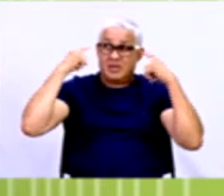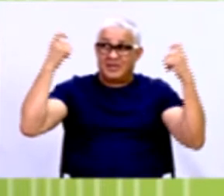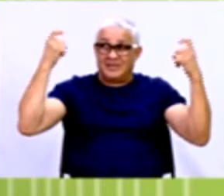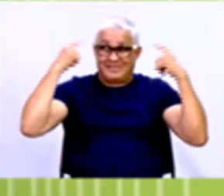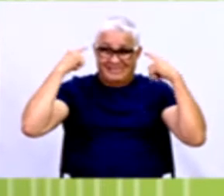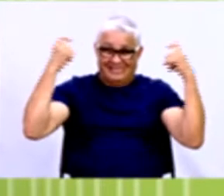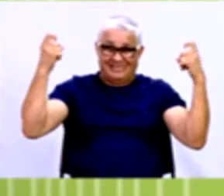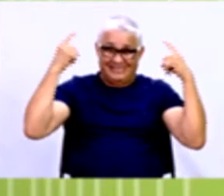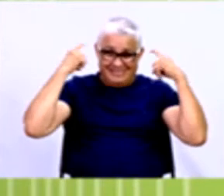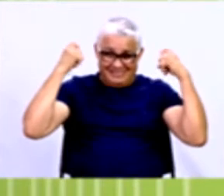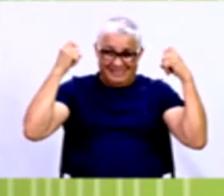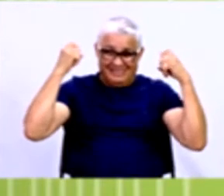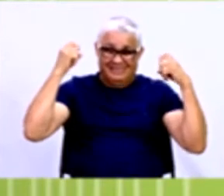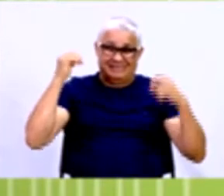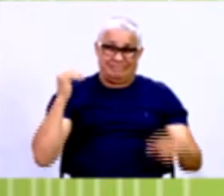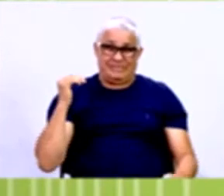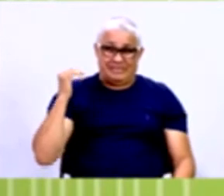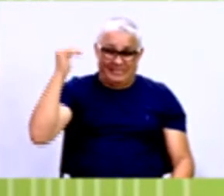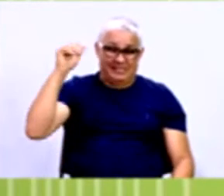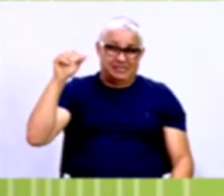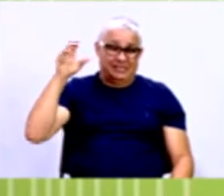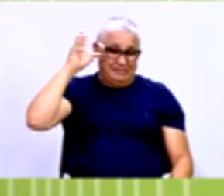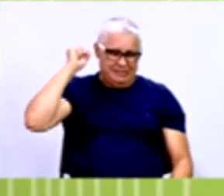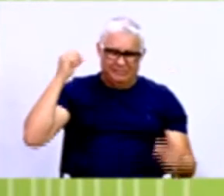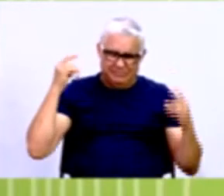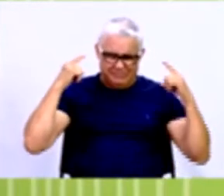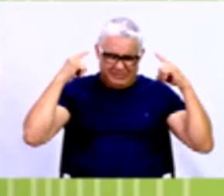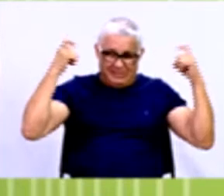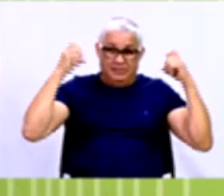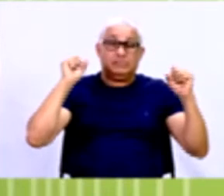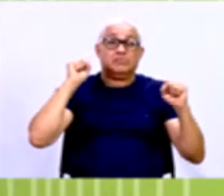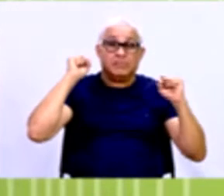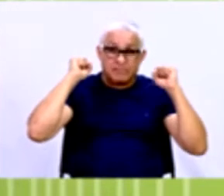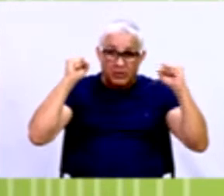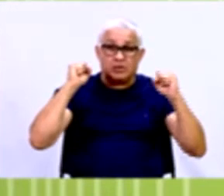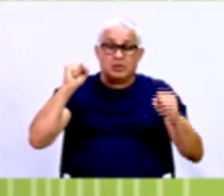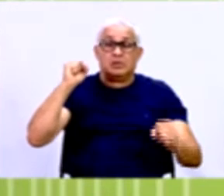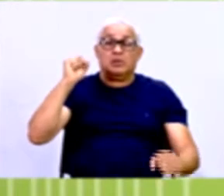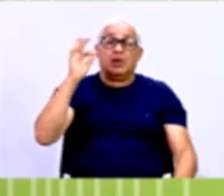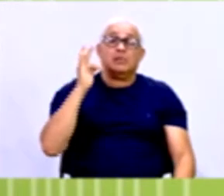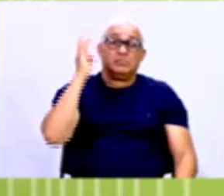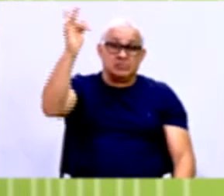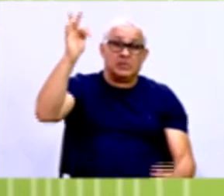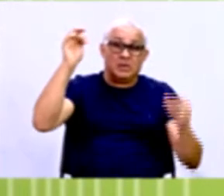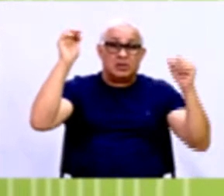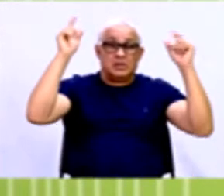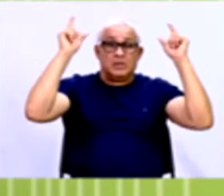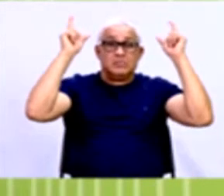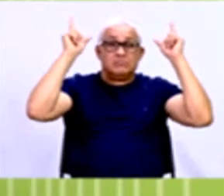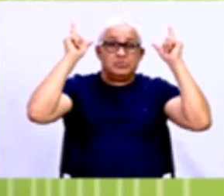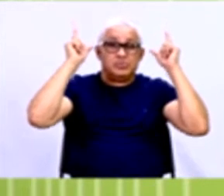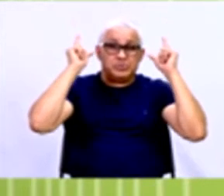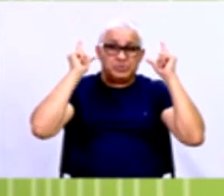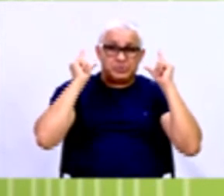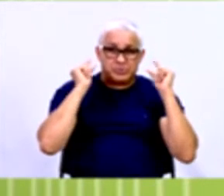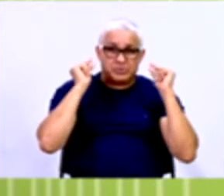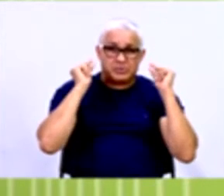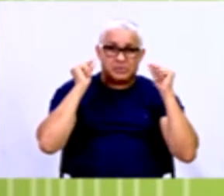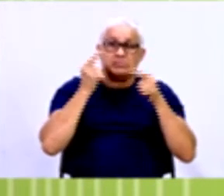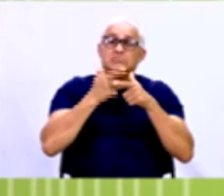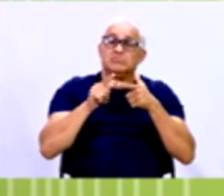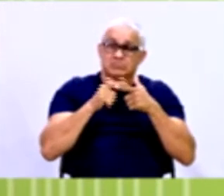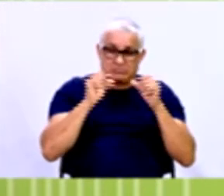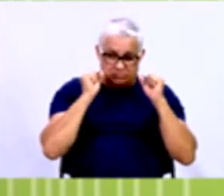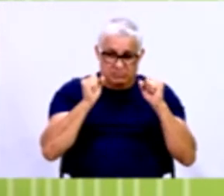sonora muito elevado. Ele pode, com o tempo, vir a sofrer algum problema auditivo.